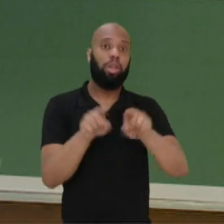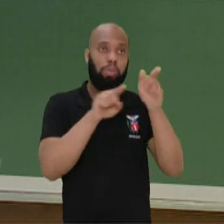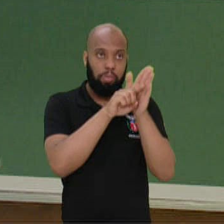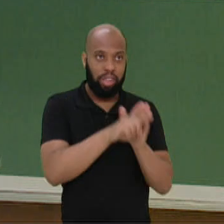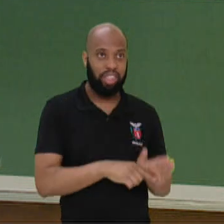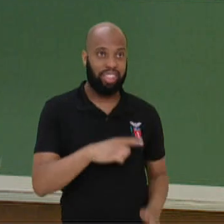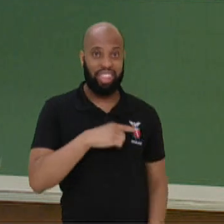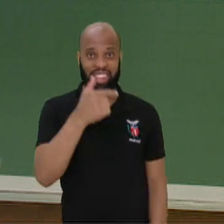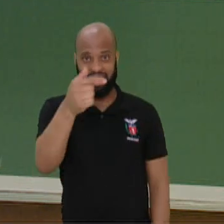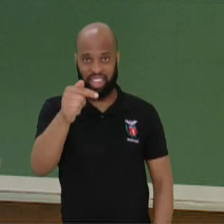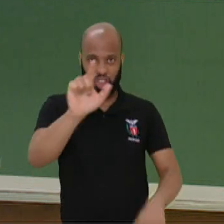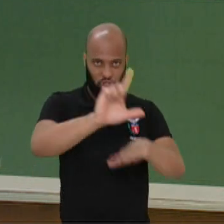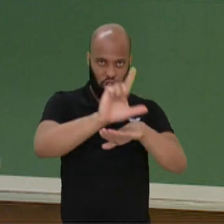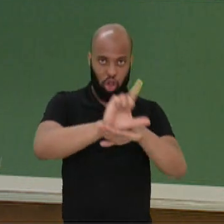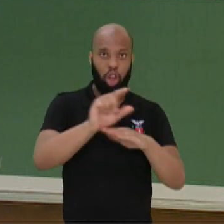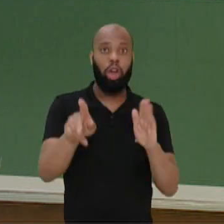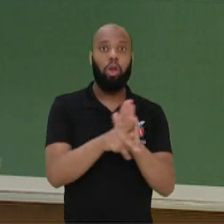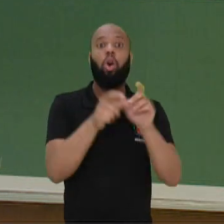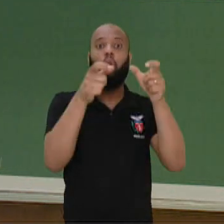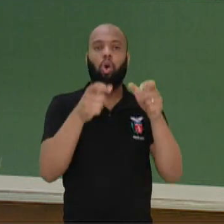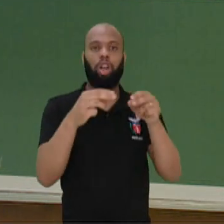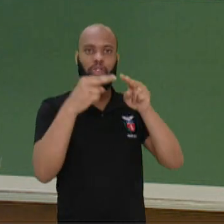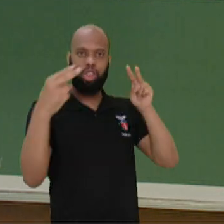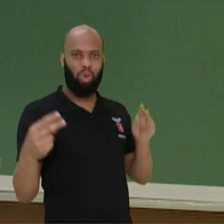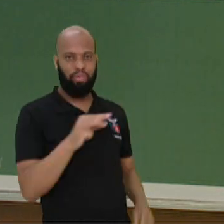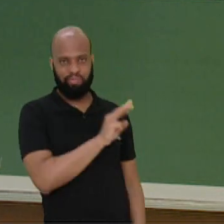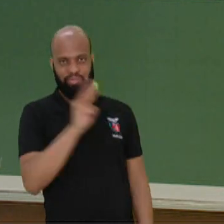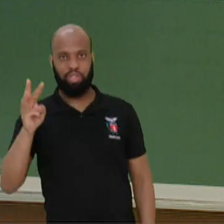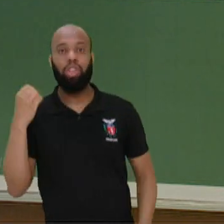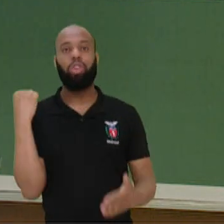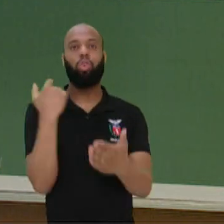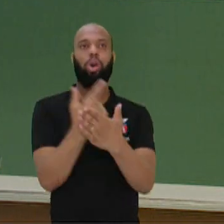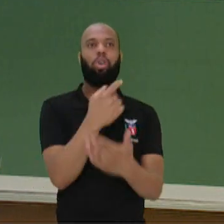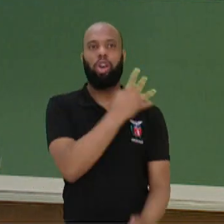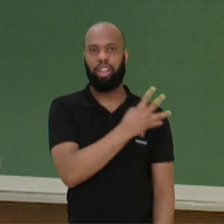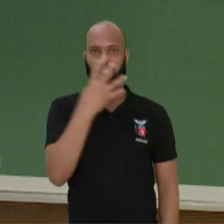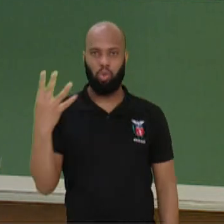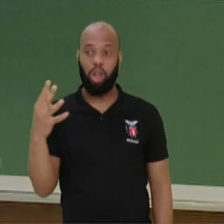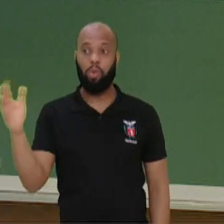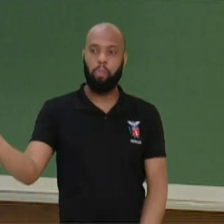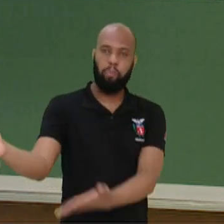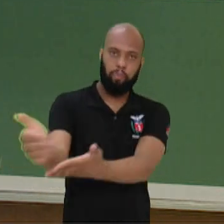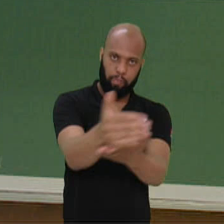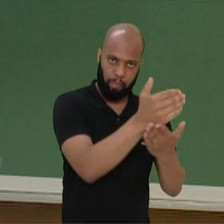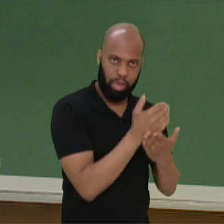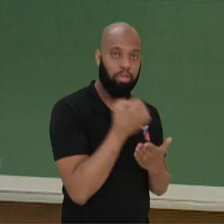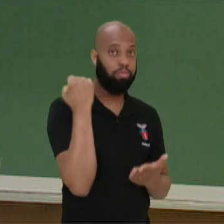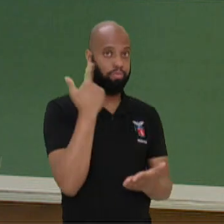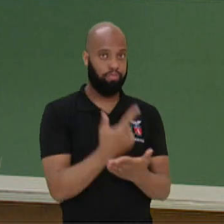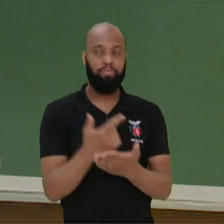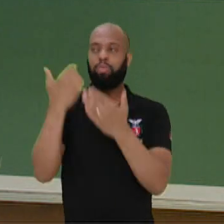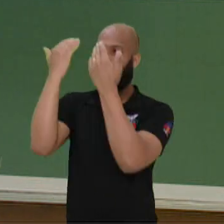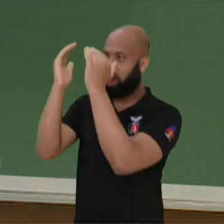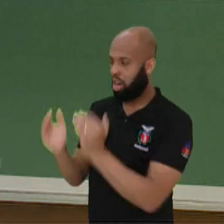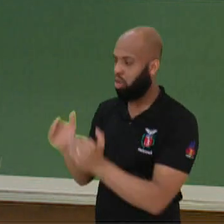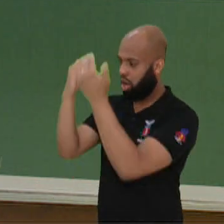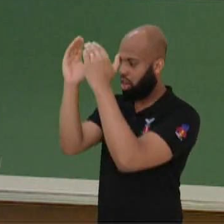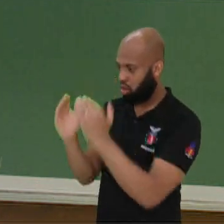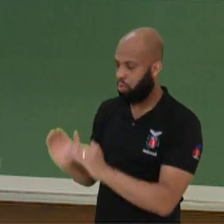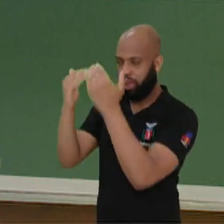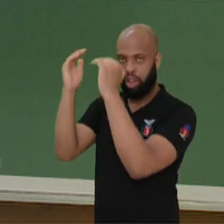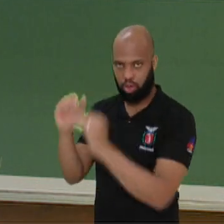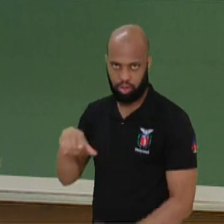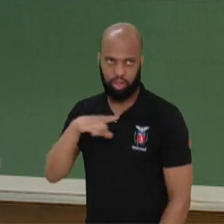7 lojas virtuais e coletaram 44 amostras. Eles analisaram essas